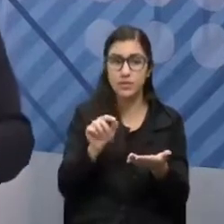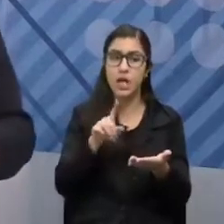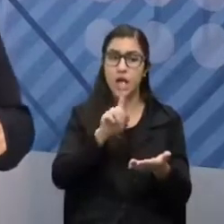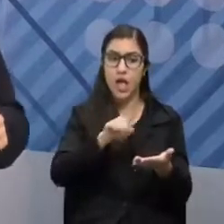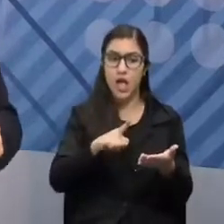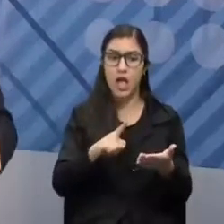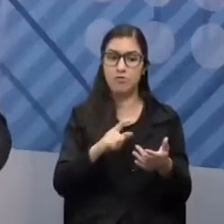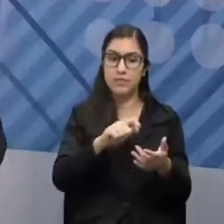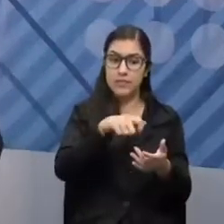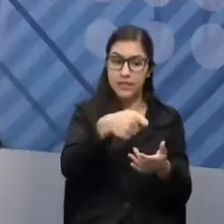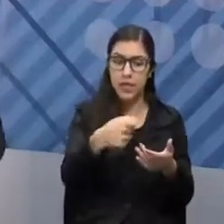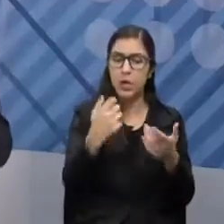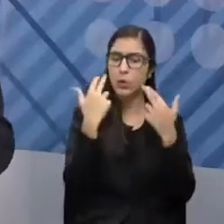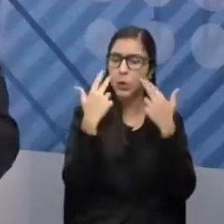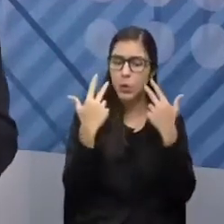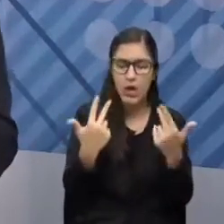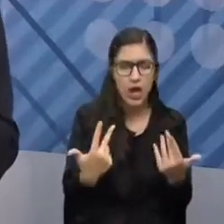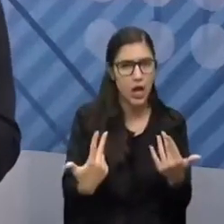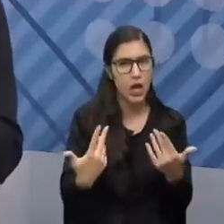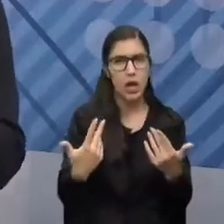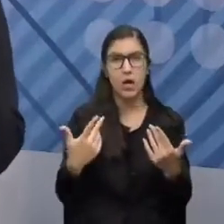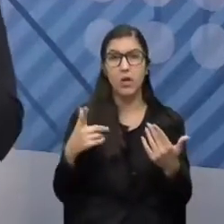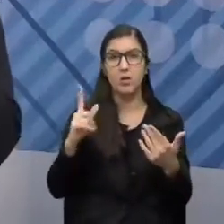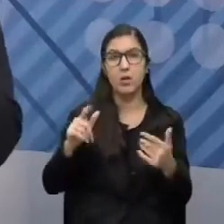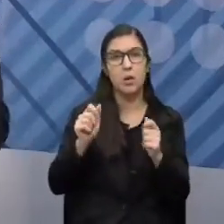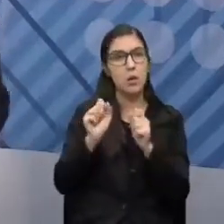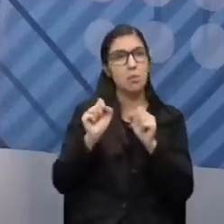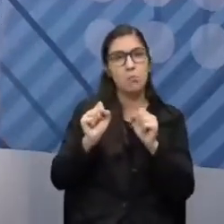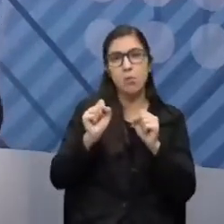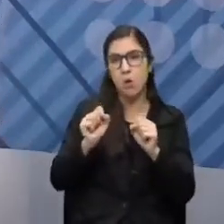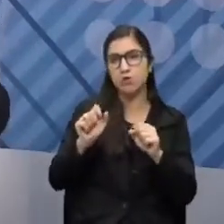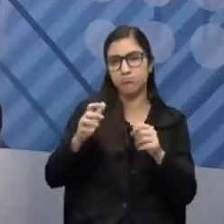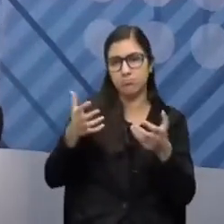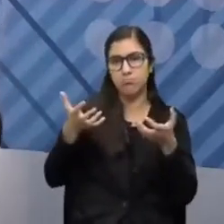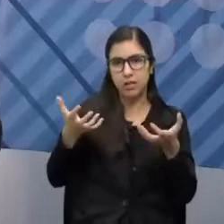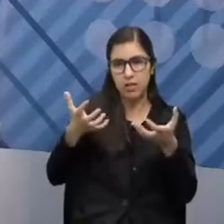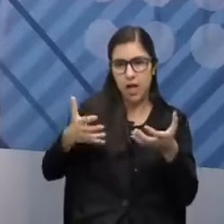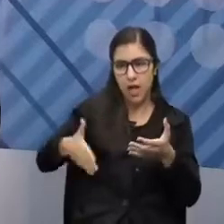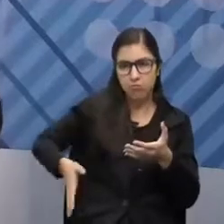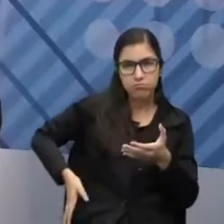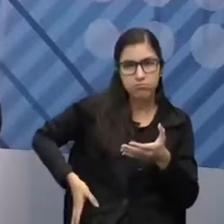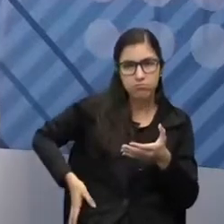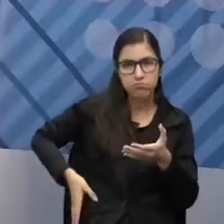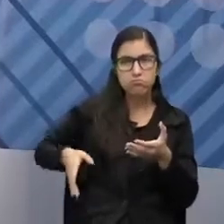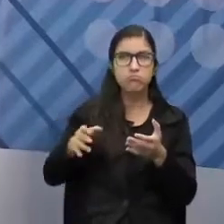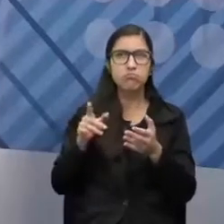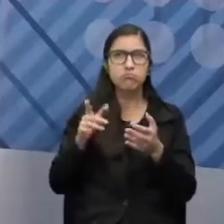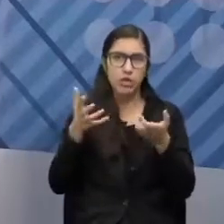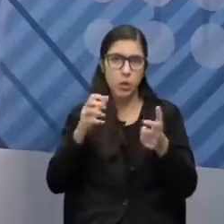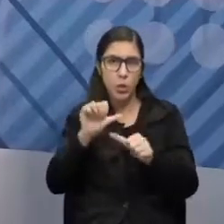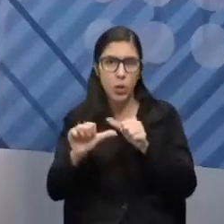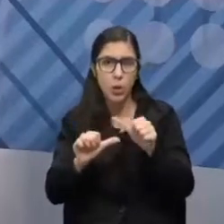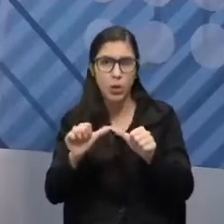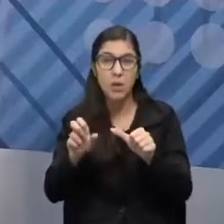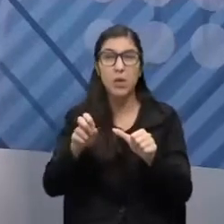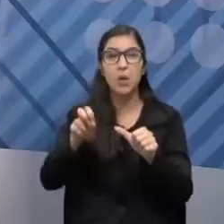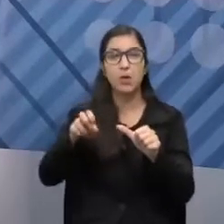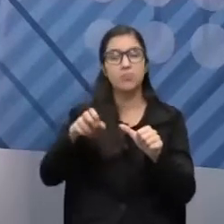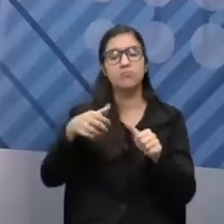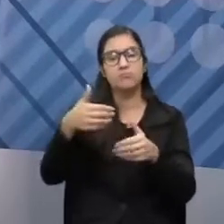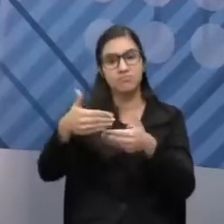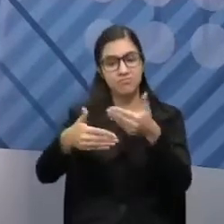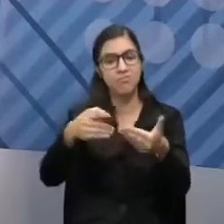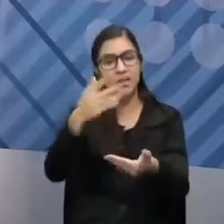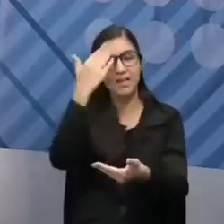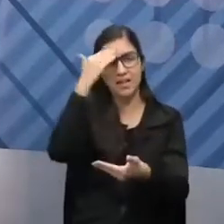gesto natural, ele está mandando a mensagem, assim como pode ser a fraldinha, quer que troca a fraldinha, bate no bumbum, certo? Posteriormente ele vai